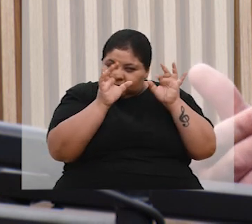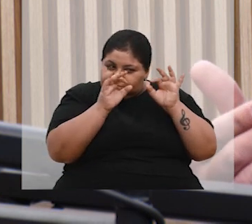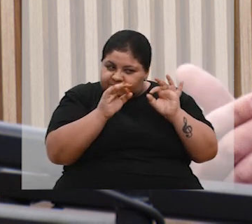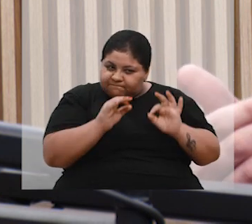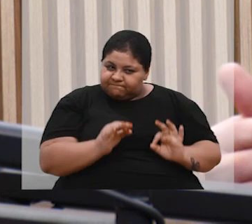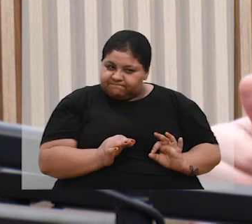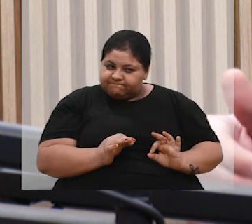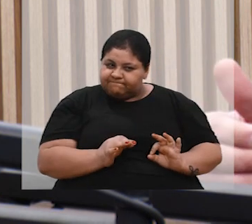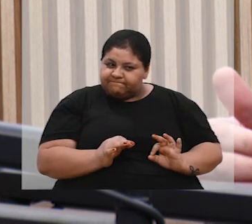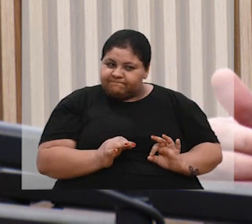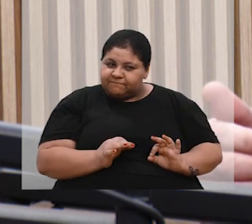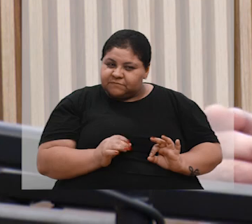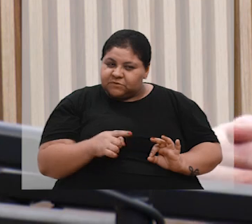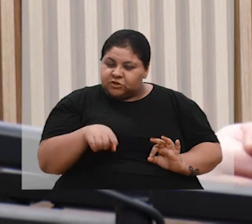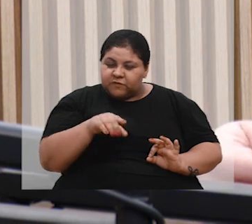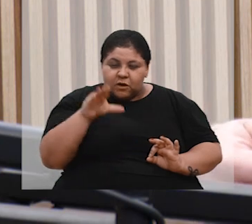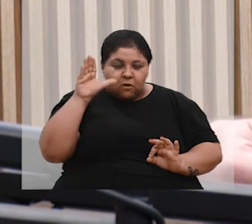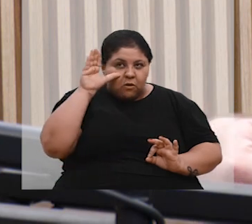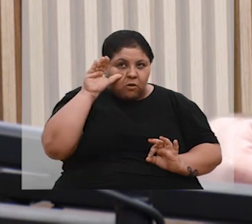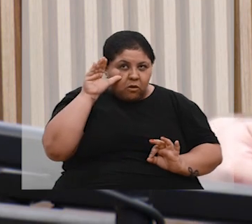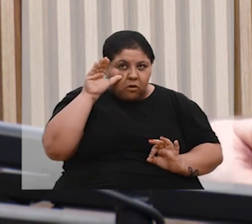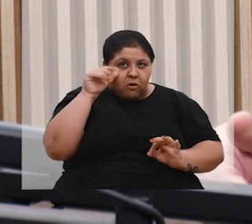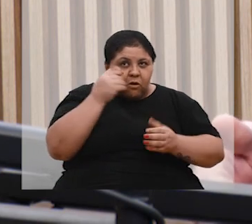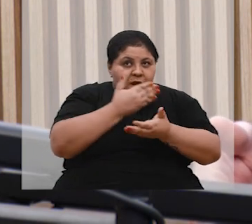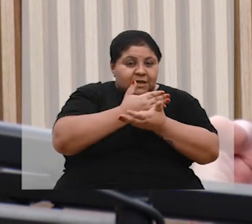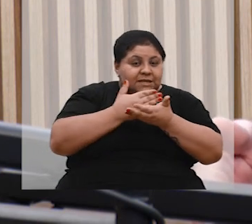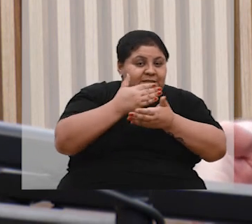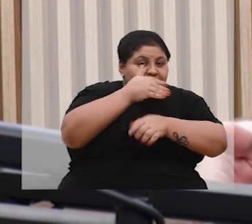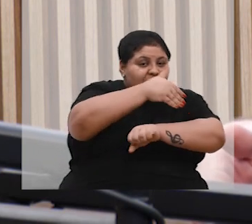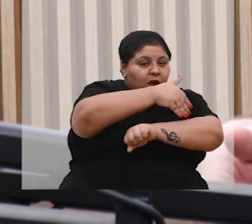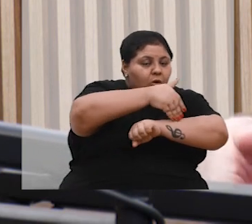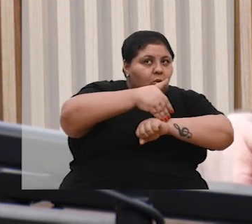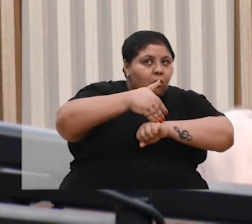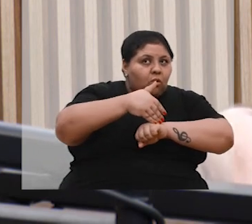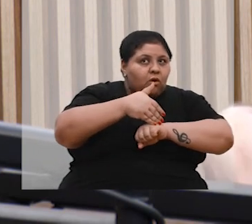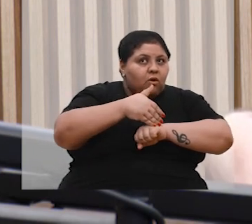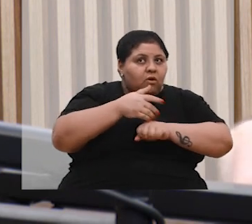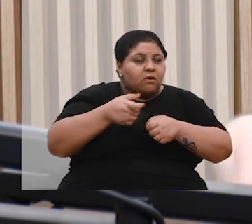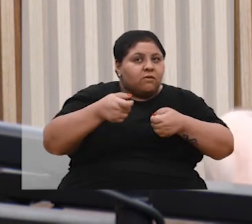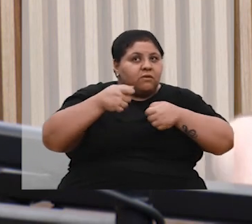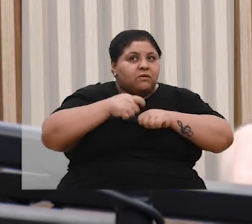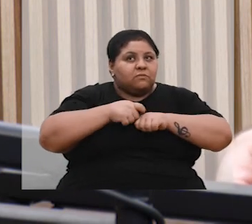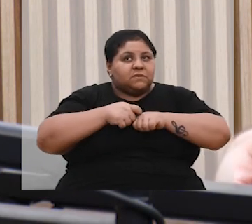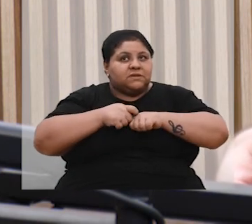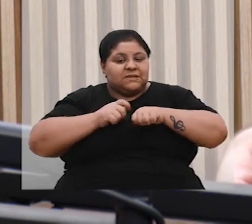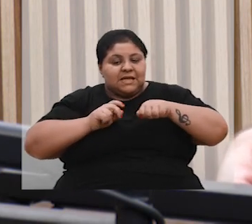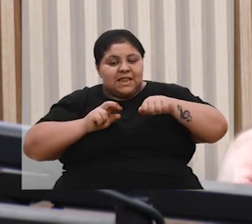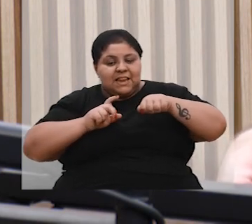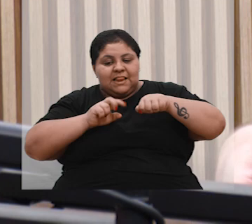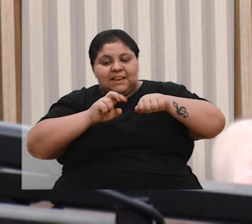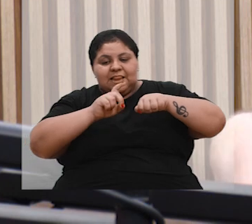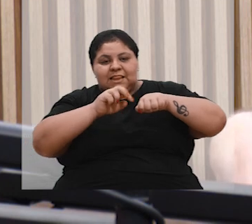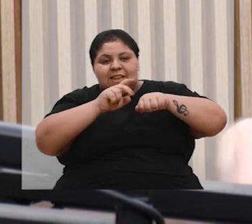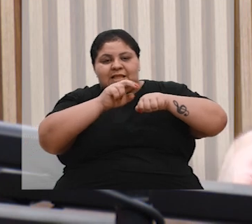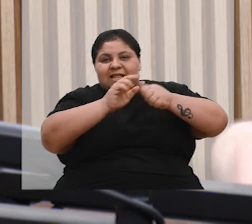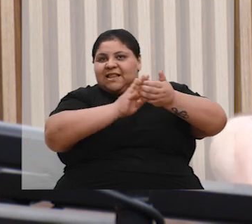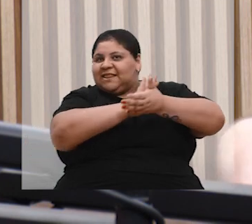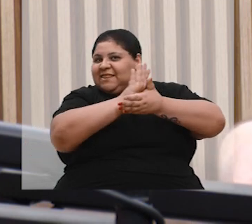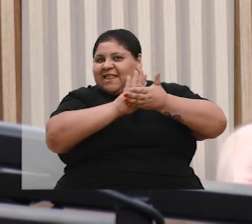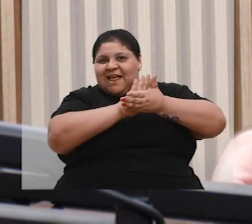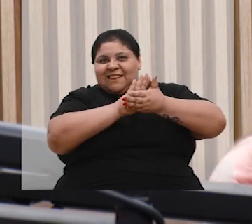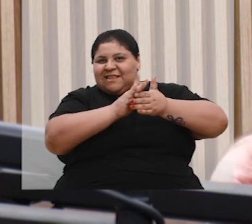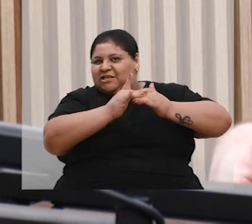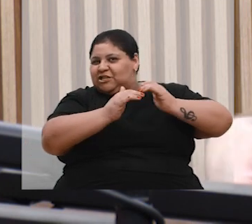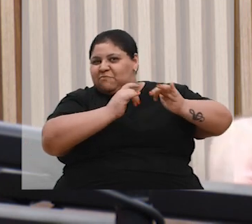cuidado, a gente vai reparar que ela inicia na rua, né? Tu não precisa subir nenhum degrau, tu não precisa fazer